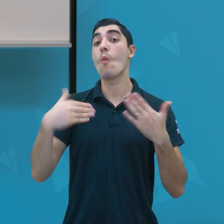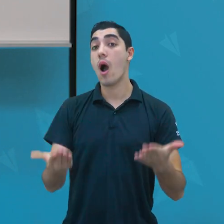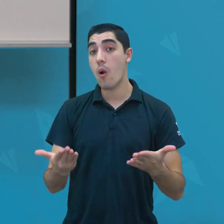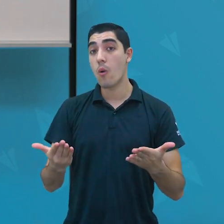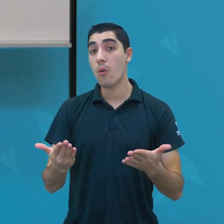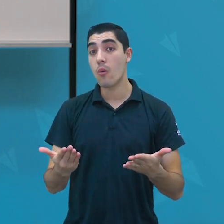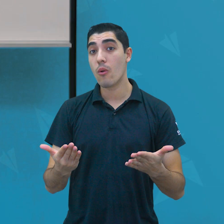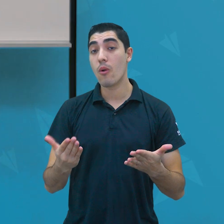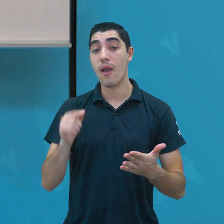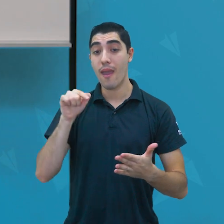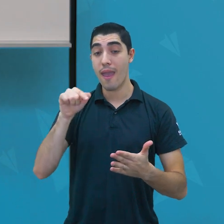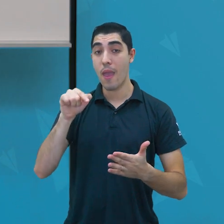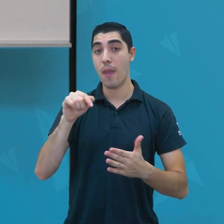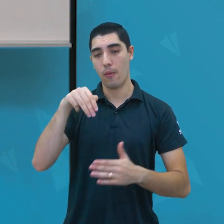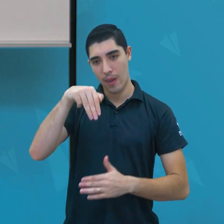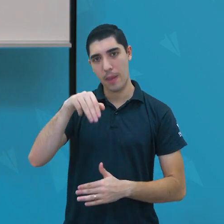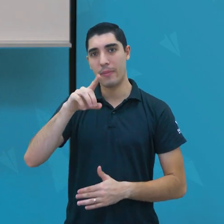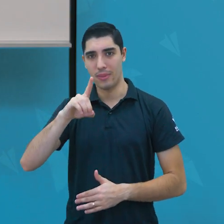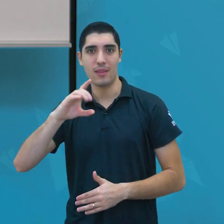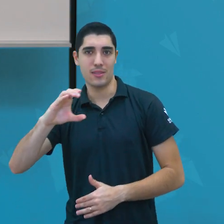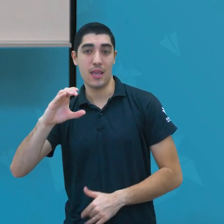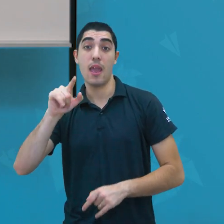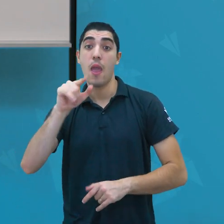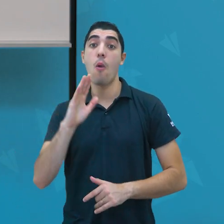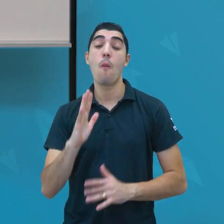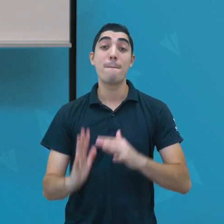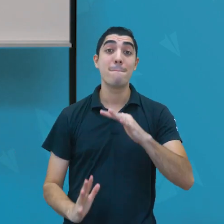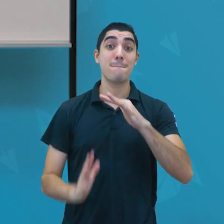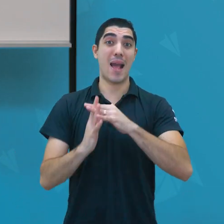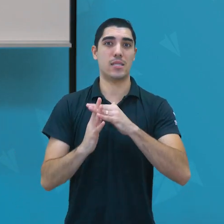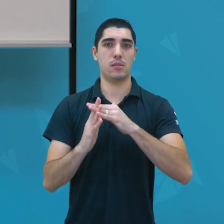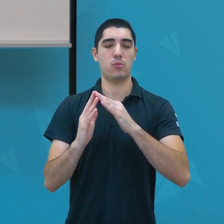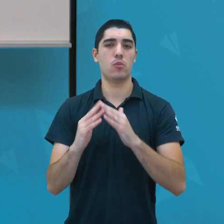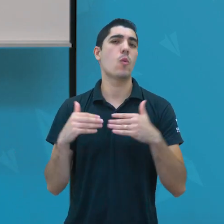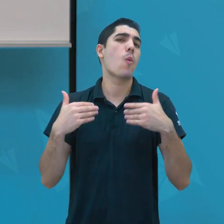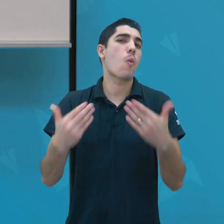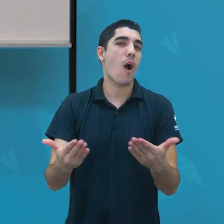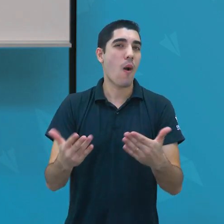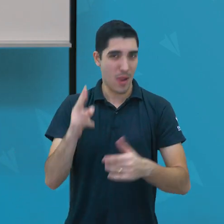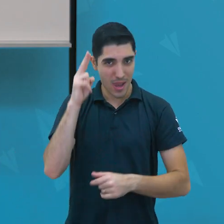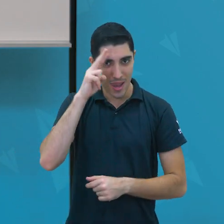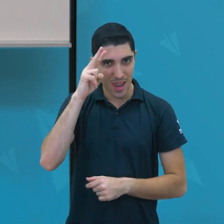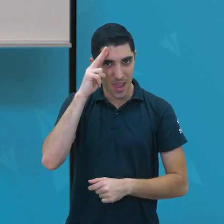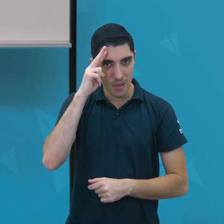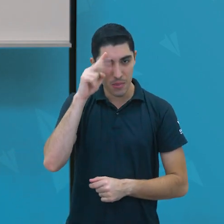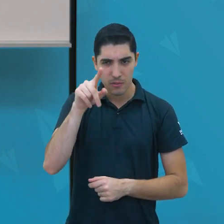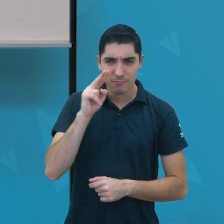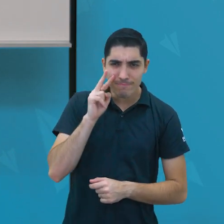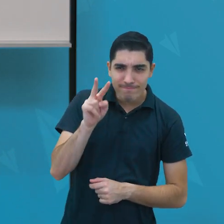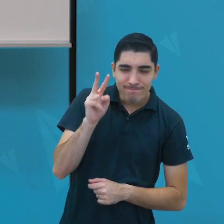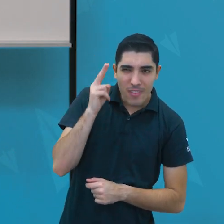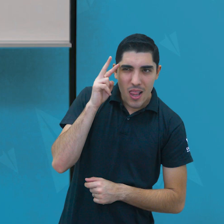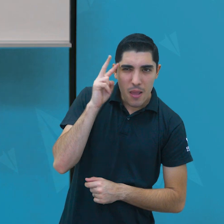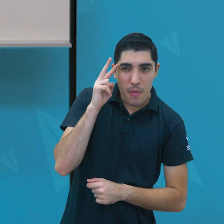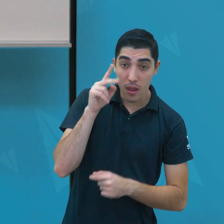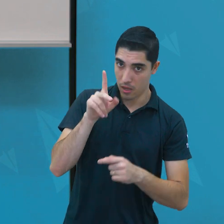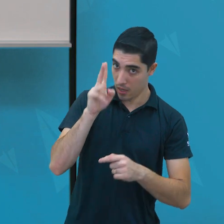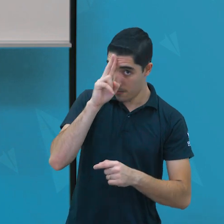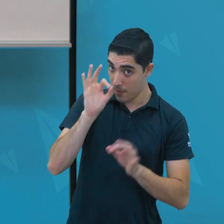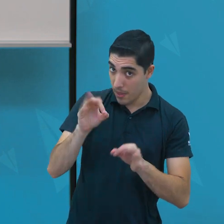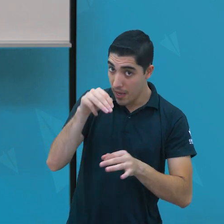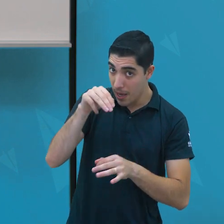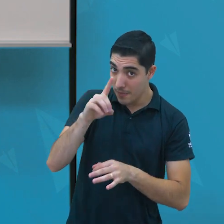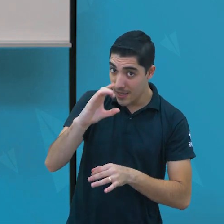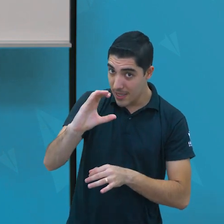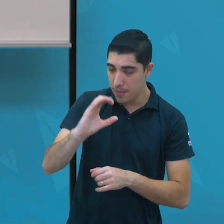Nesse caso é o máximo divisor comum. De cabeça consegue? Lembrando, é um conhecimento prévio ali de